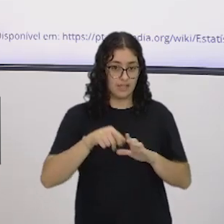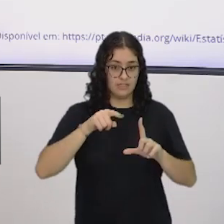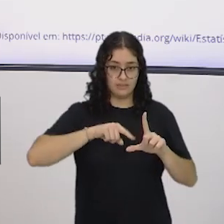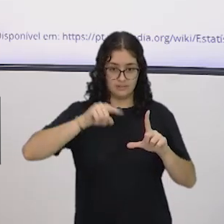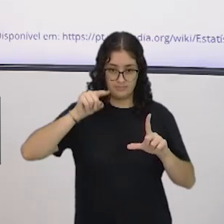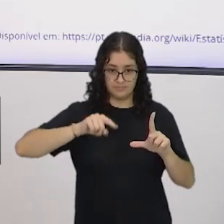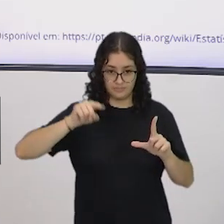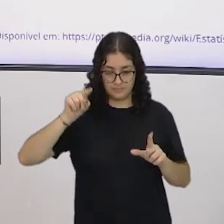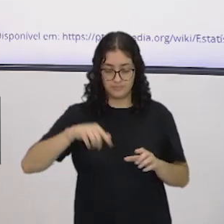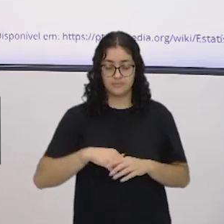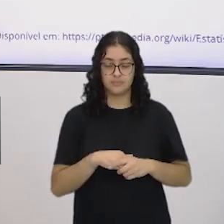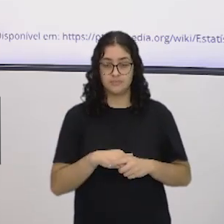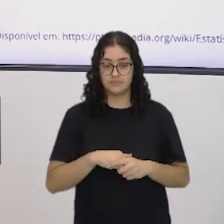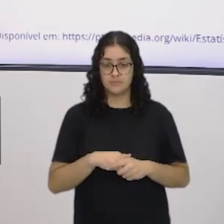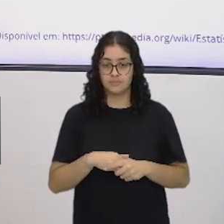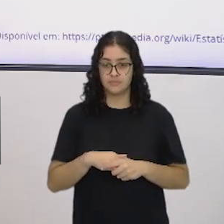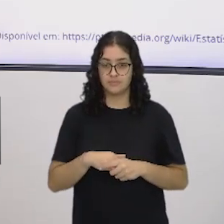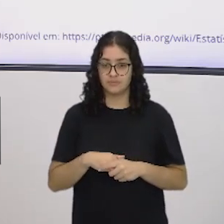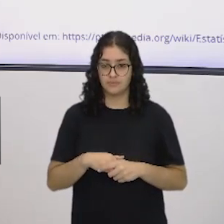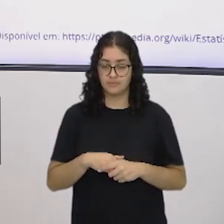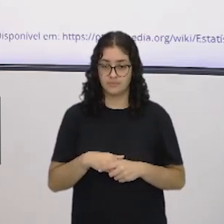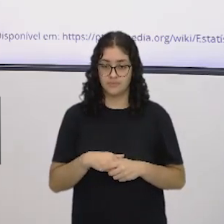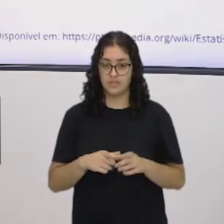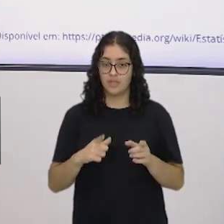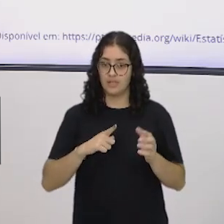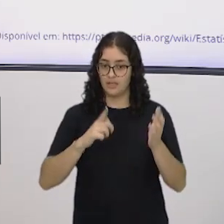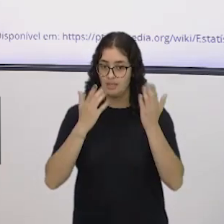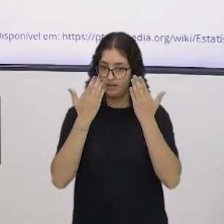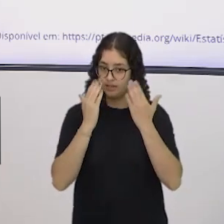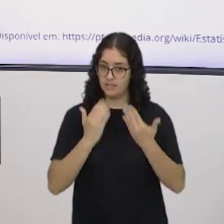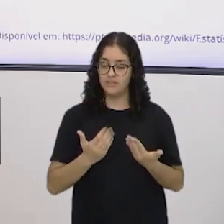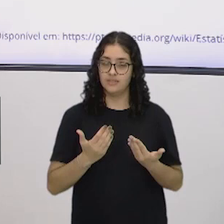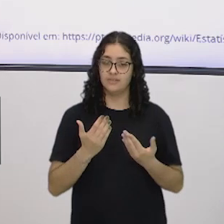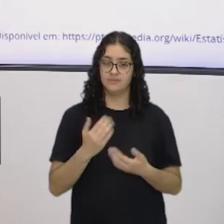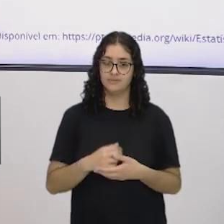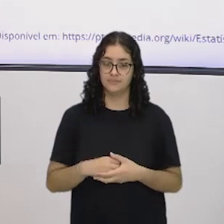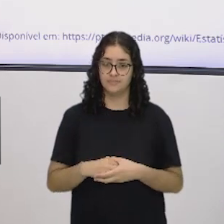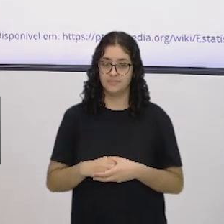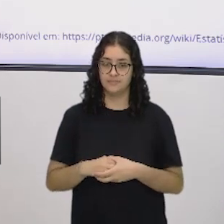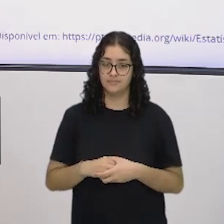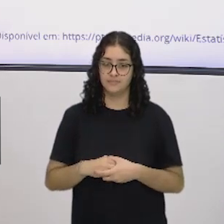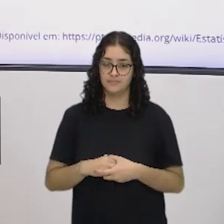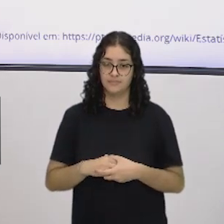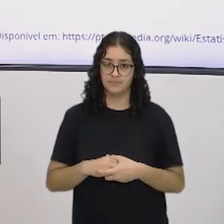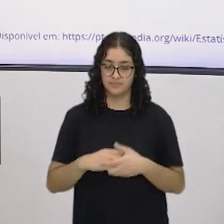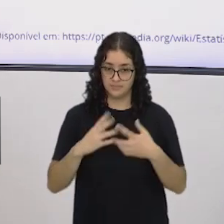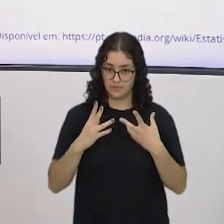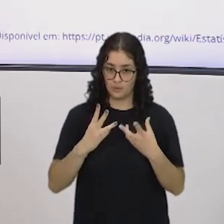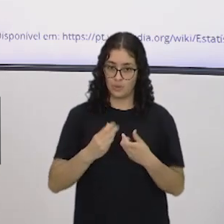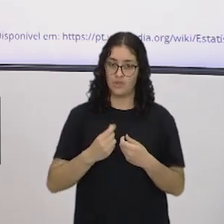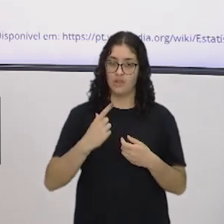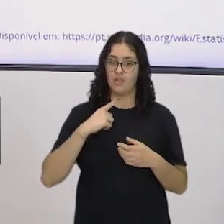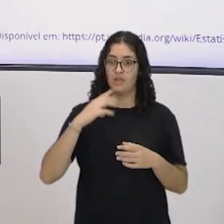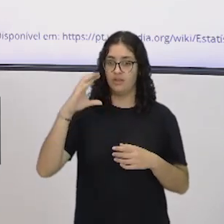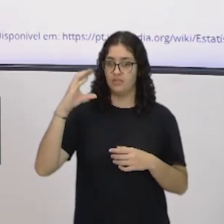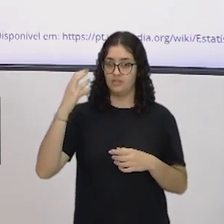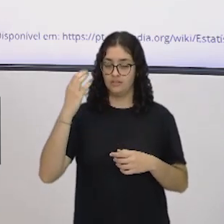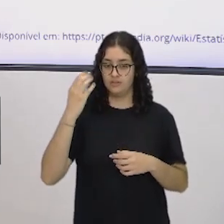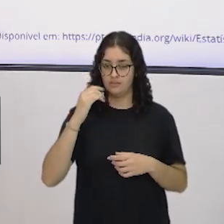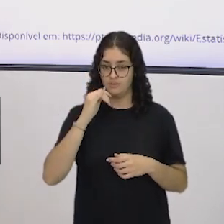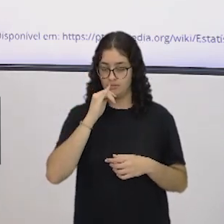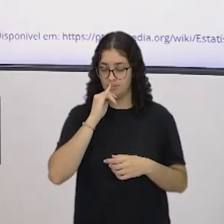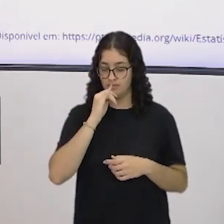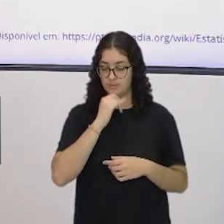estatística, ora de uma análise, né? E tudo isso dentro da ciência de dados. Até eu